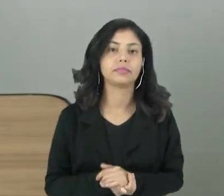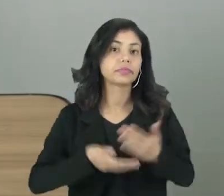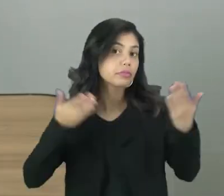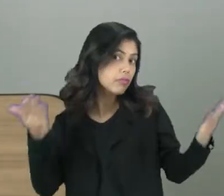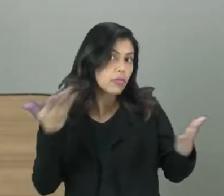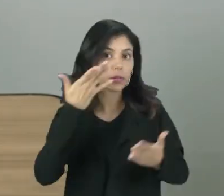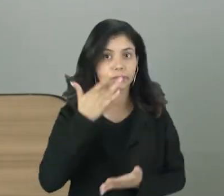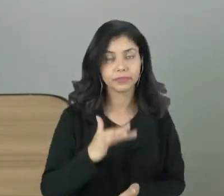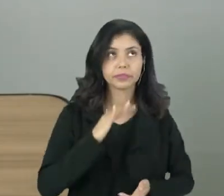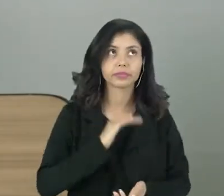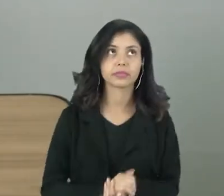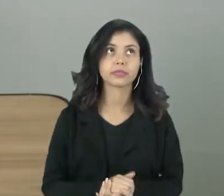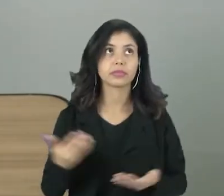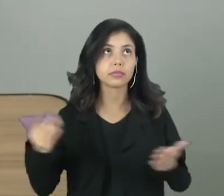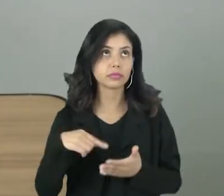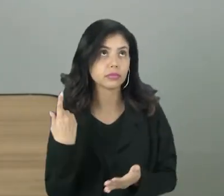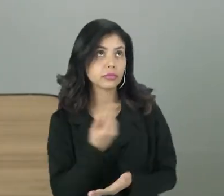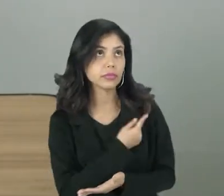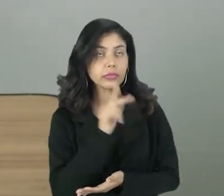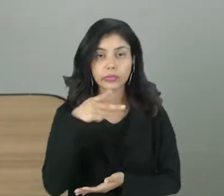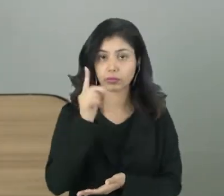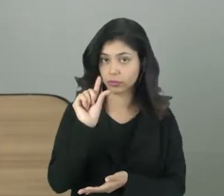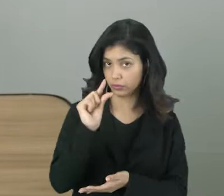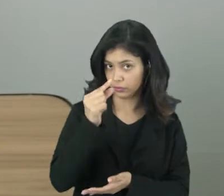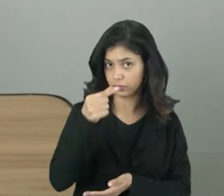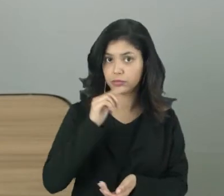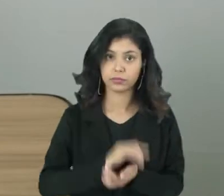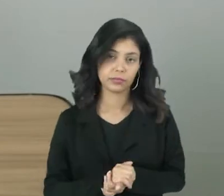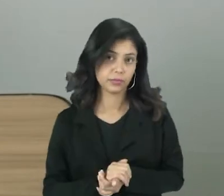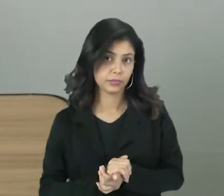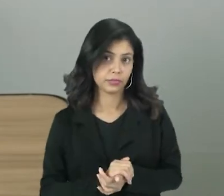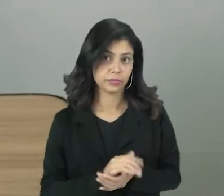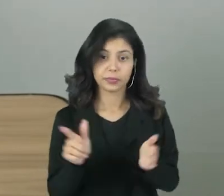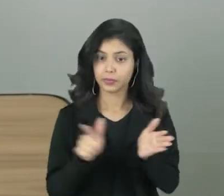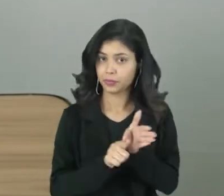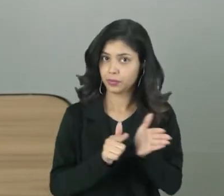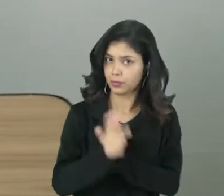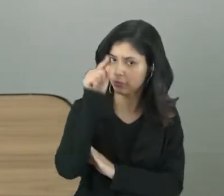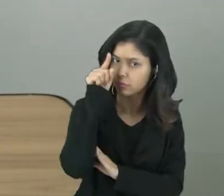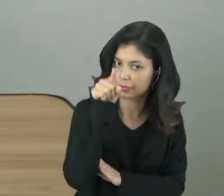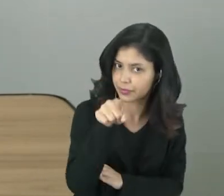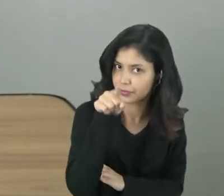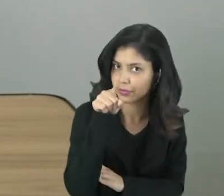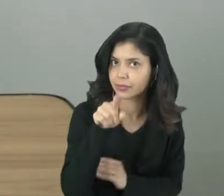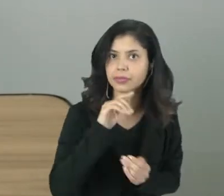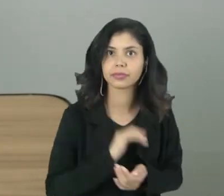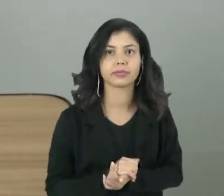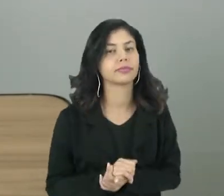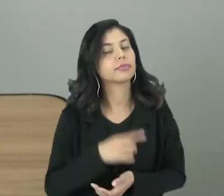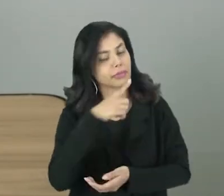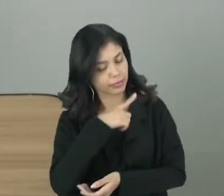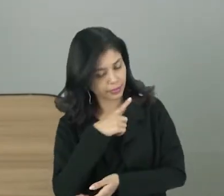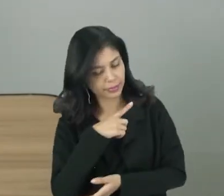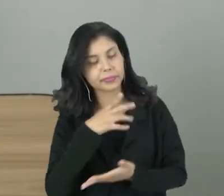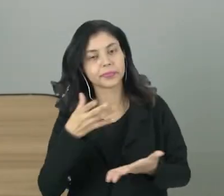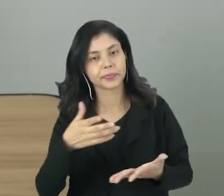então crianças agora nós vamos falar um pouquinho sobre o papel que você desempenha